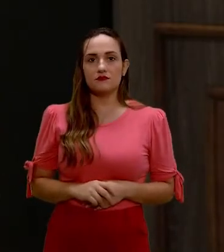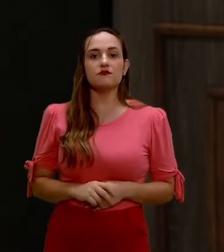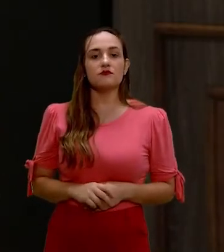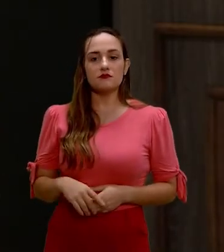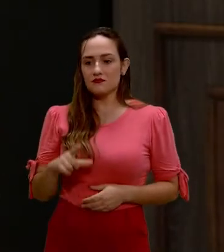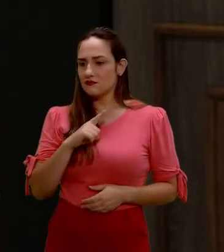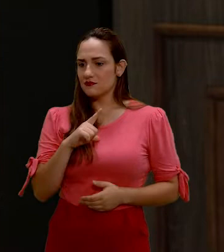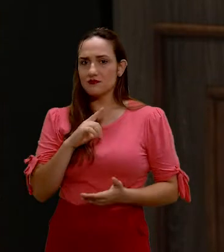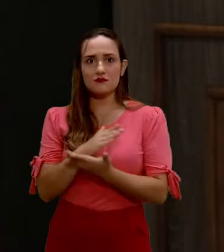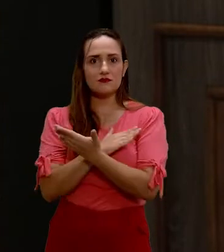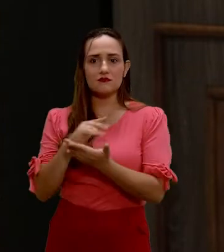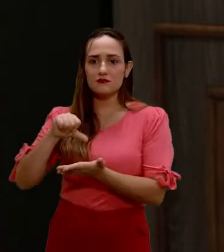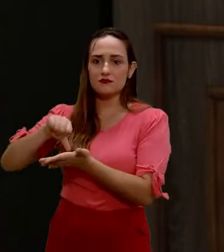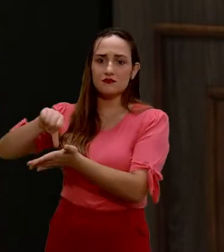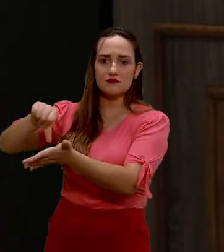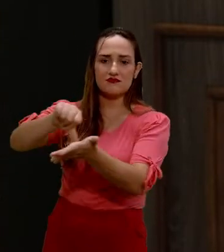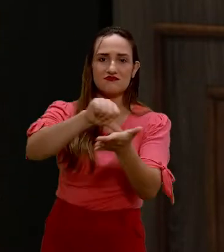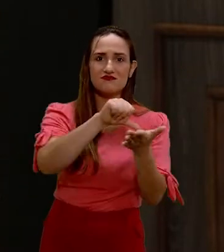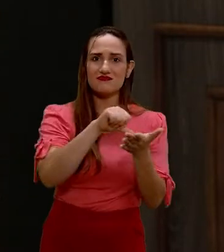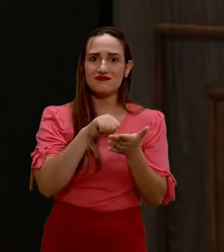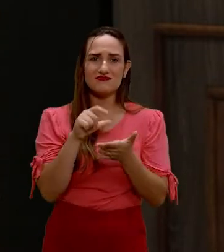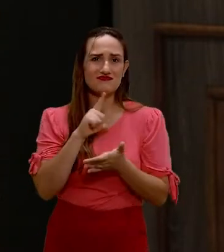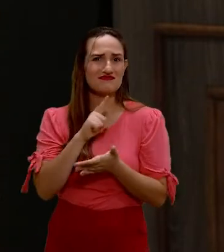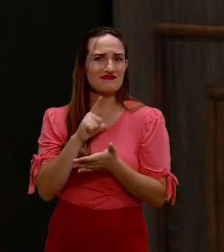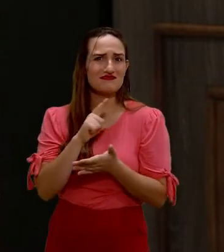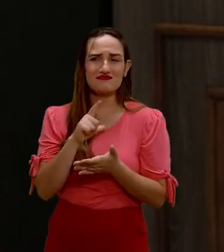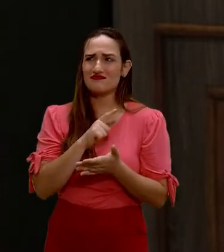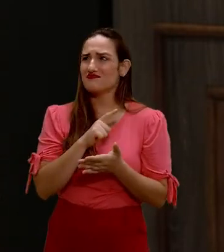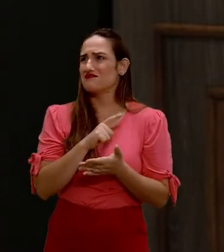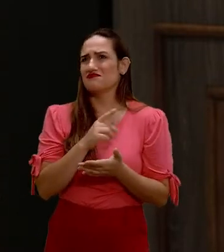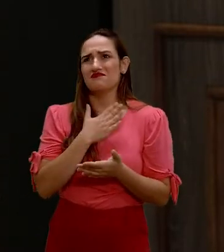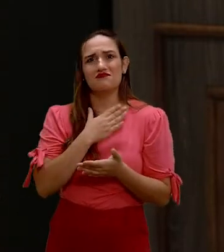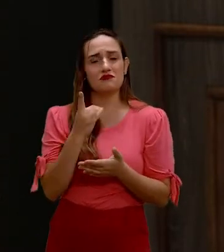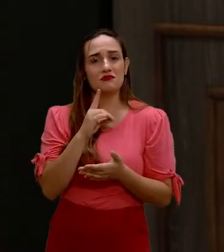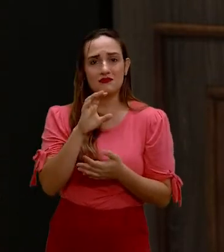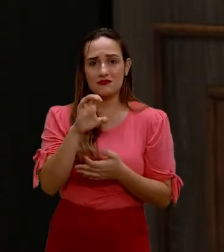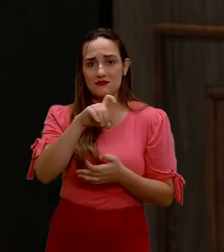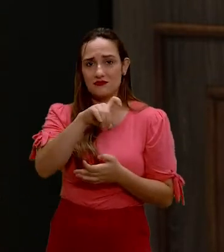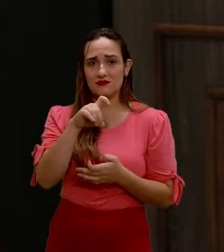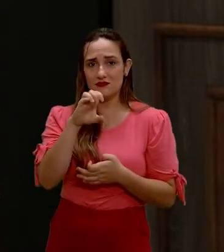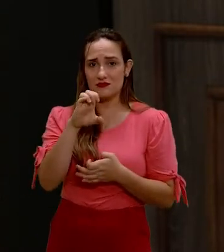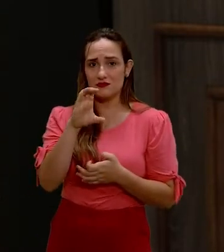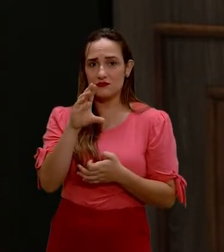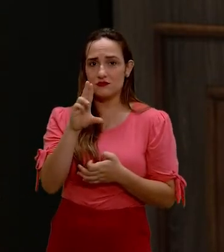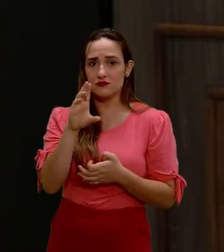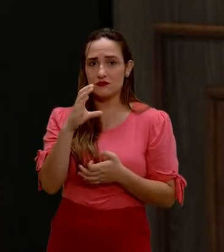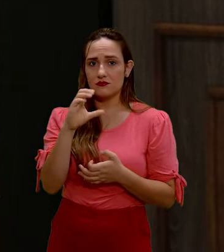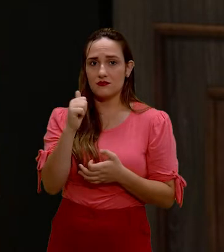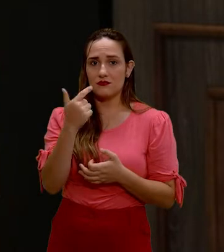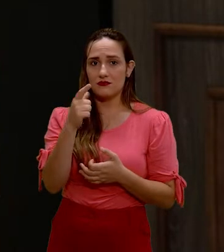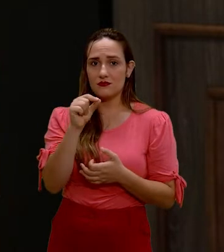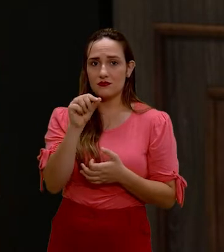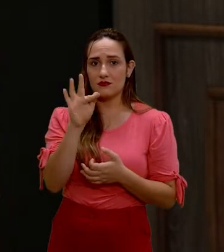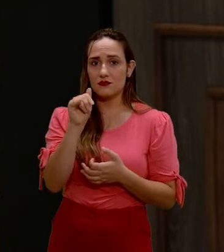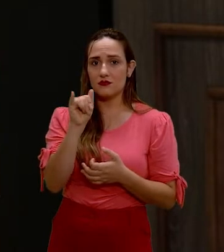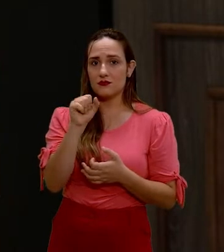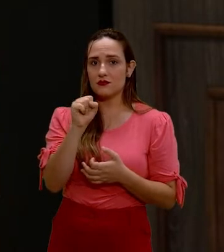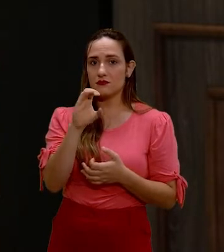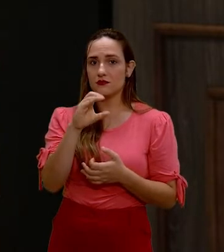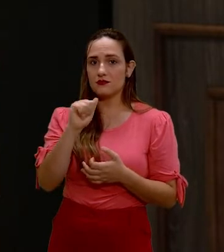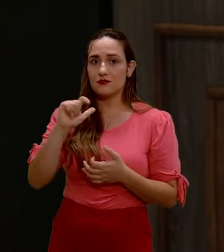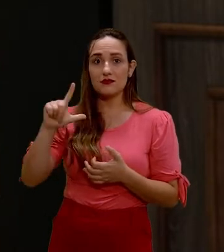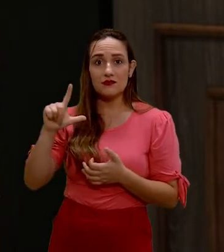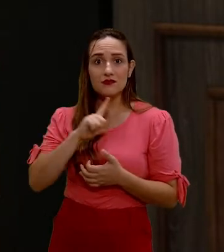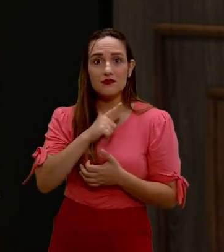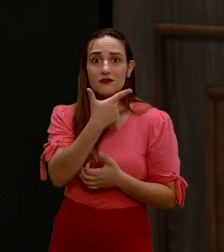com uma quantidade absurda. Né? A execução fiscal municipal de Campo Grande conta com mais de cerca de 200 mil processos, uma única